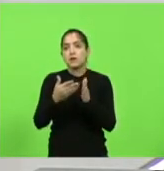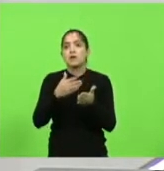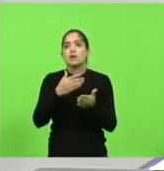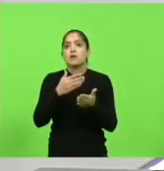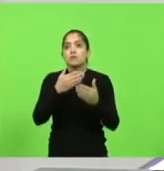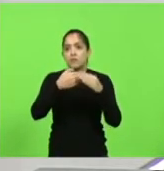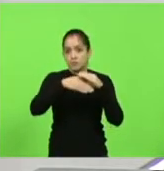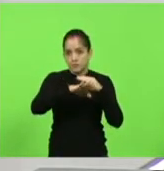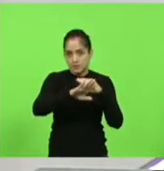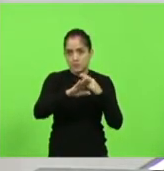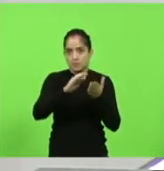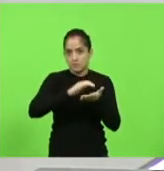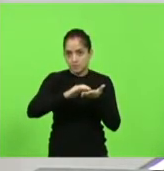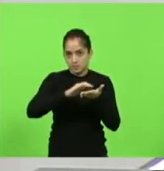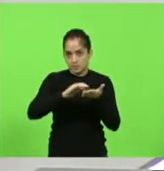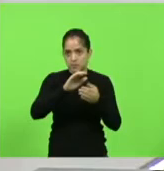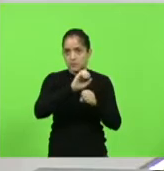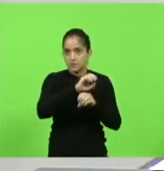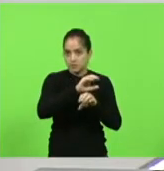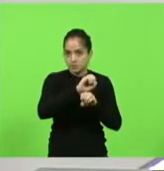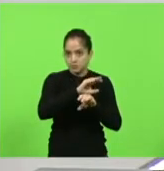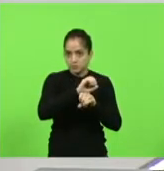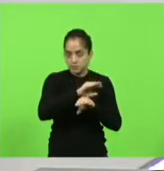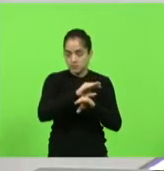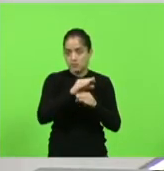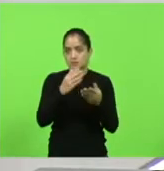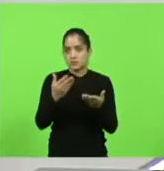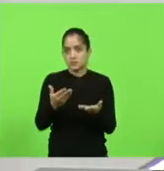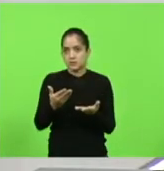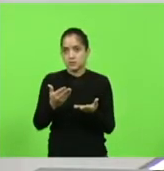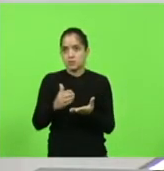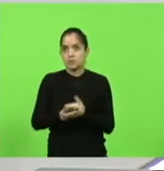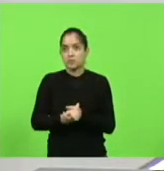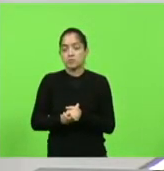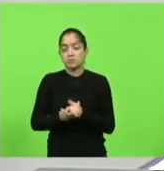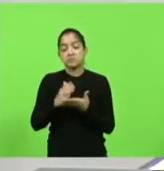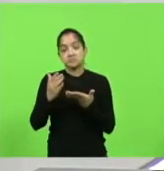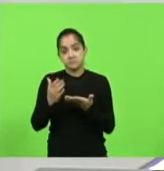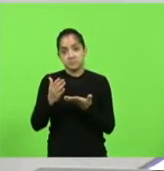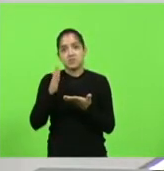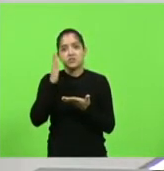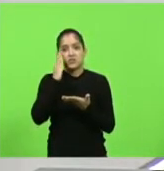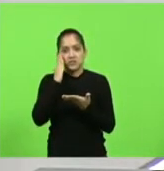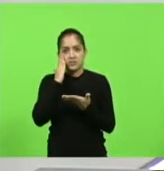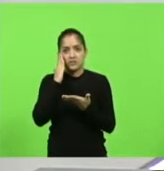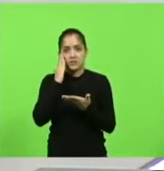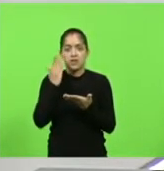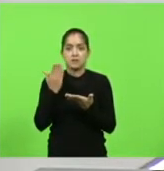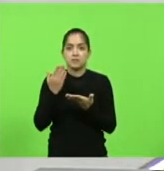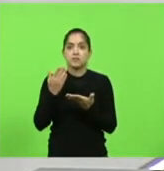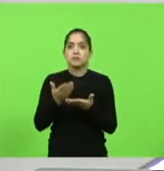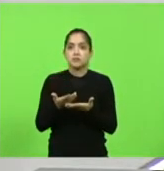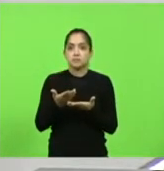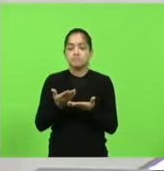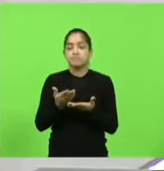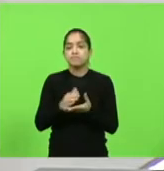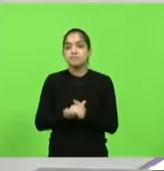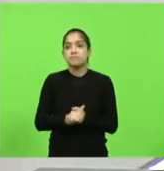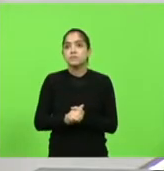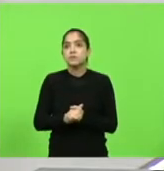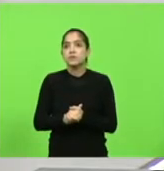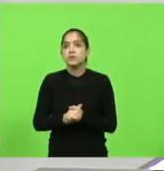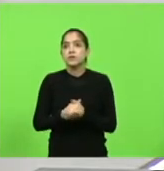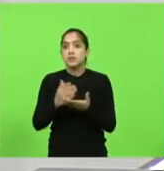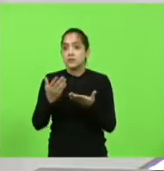à Secretaria de Educação do Estado, mas eu imagino que já estejam tratando disso, né? E que